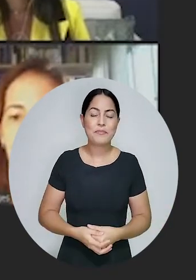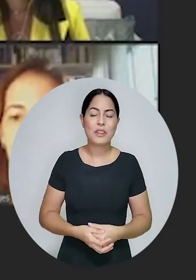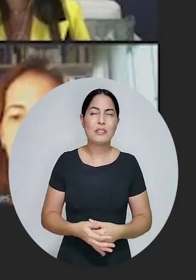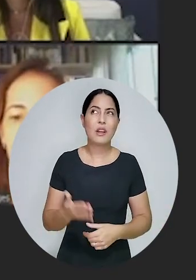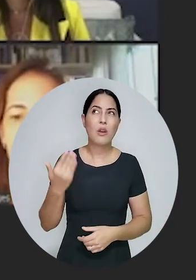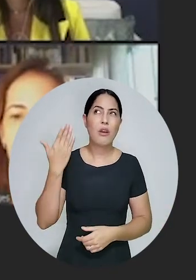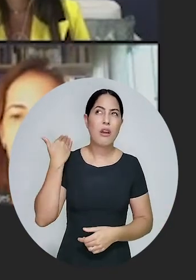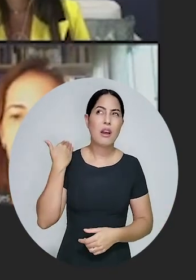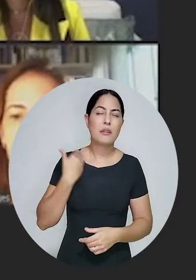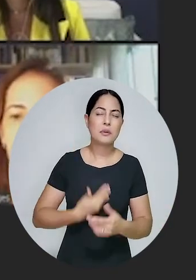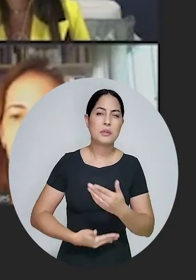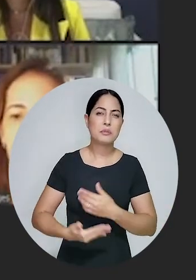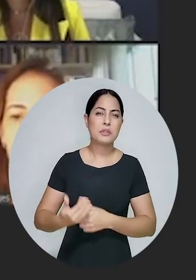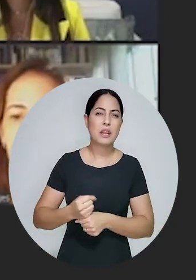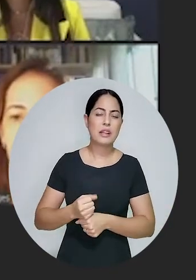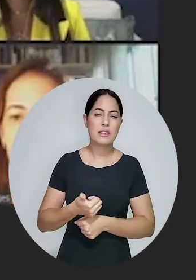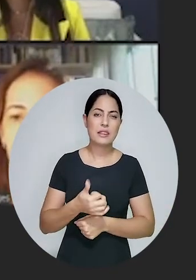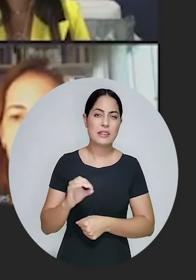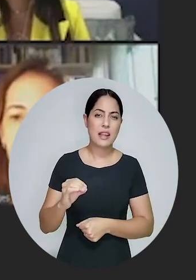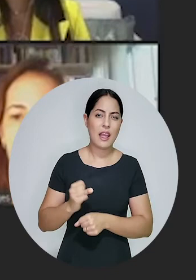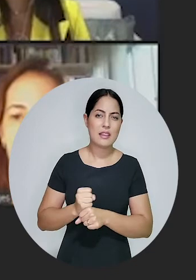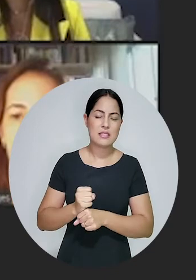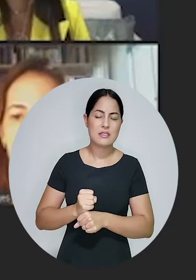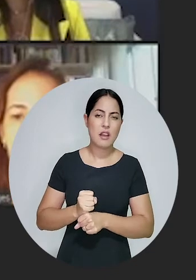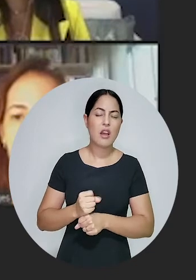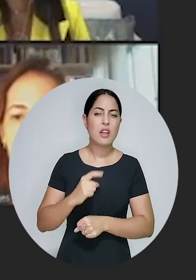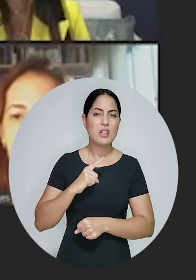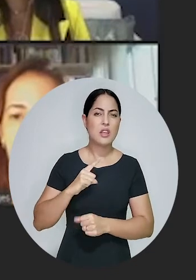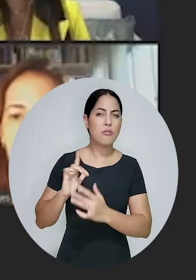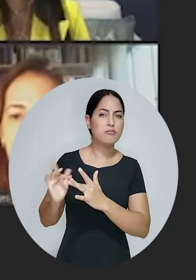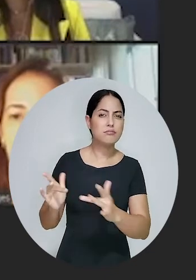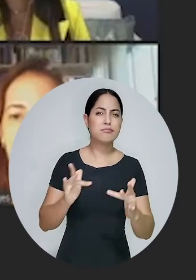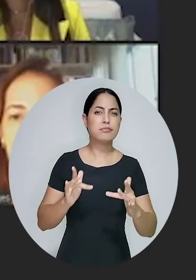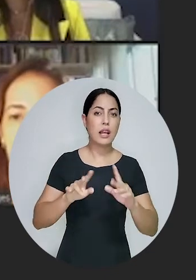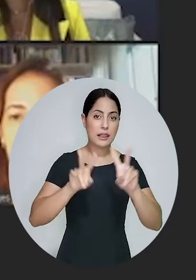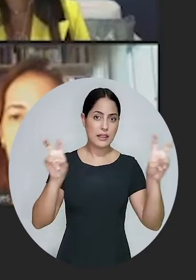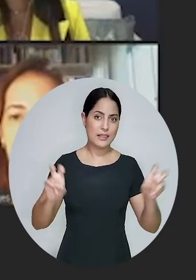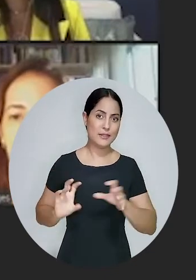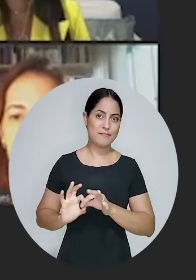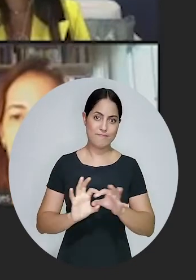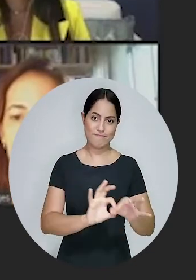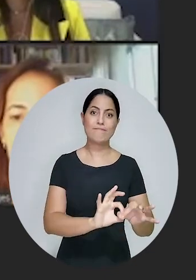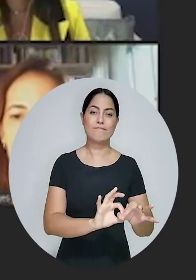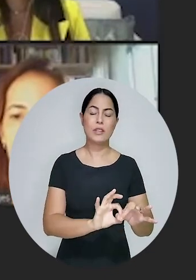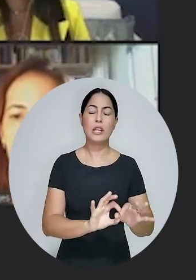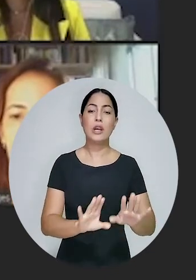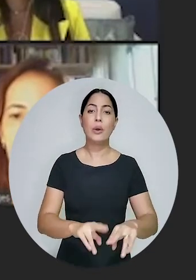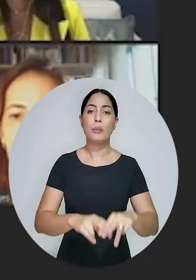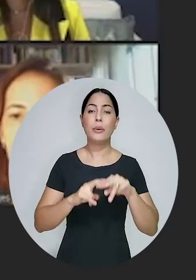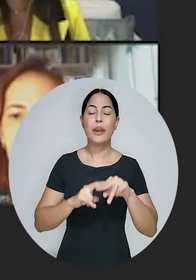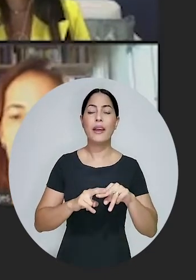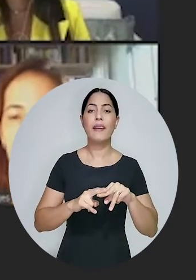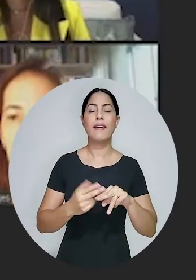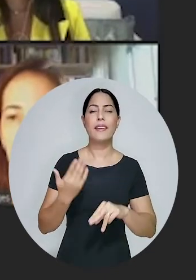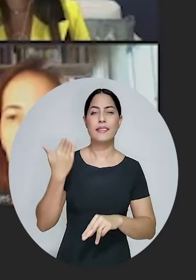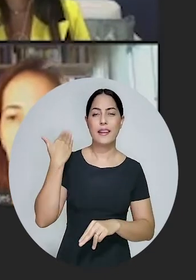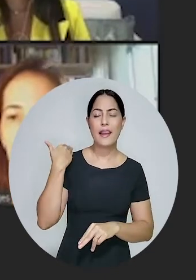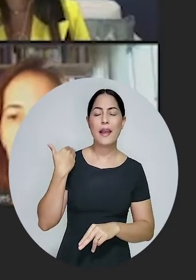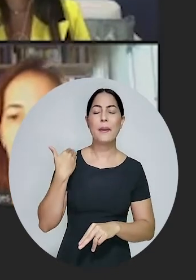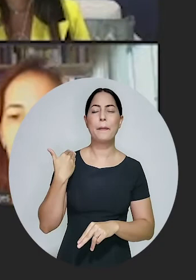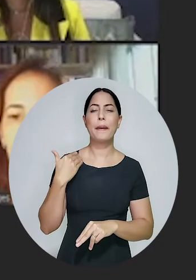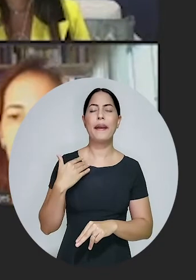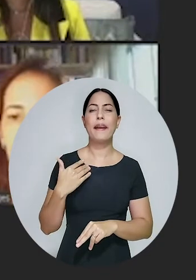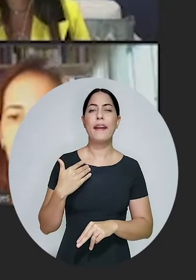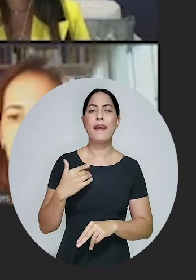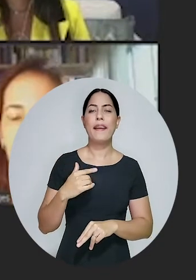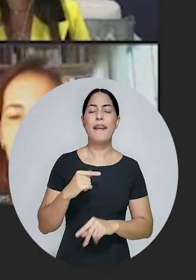esse primeiro contato durante quase 4 anos, só com esse tipo de temática, né? A maioria absoluta dos processos que a gente acompanhava